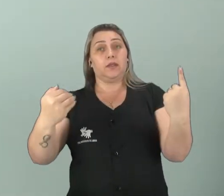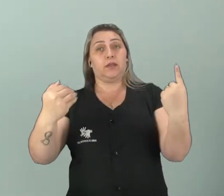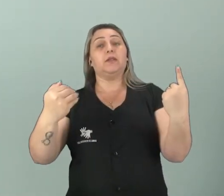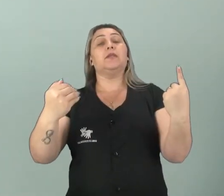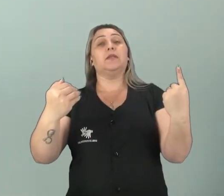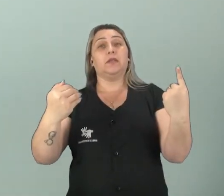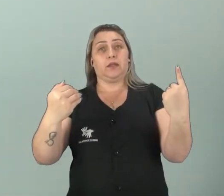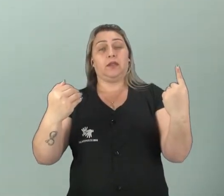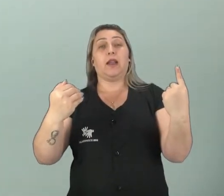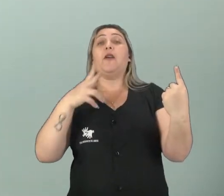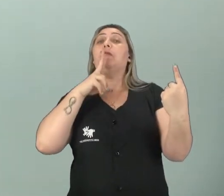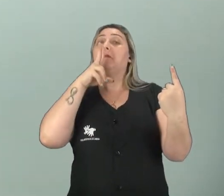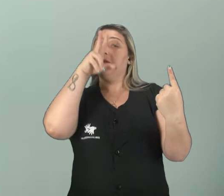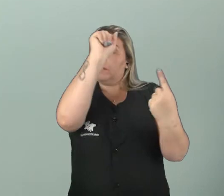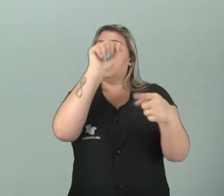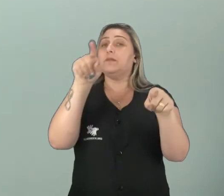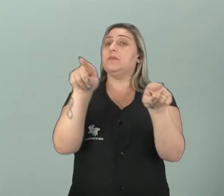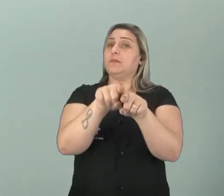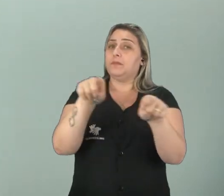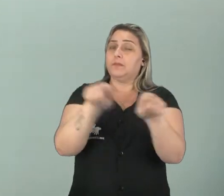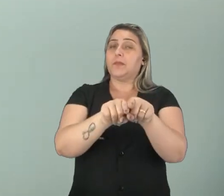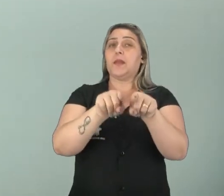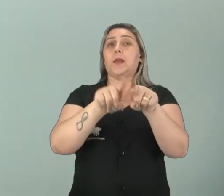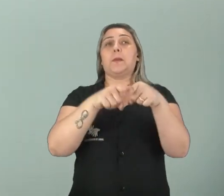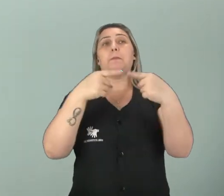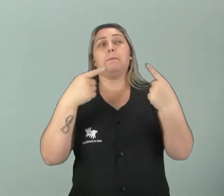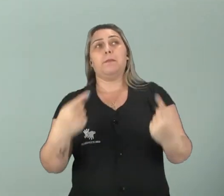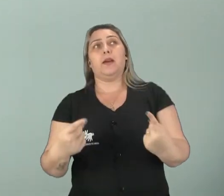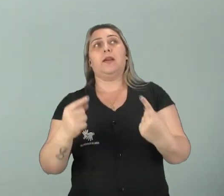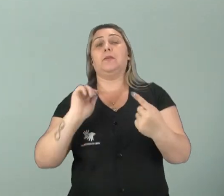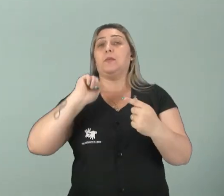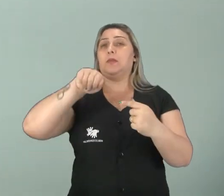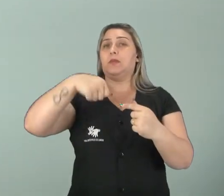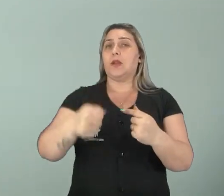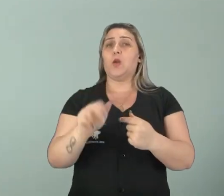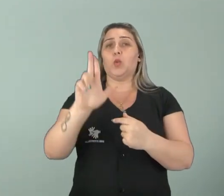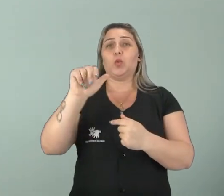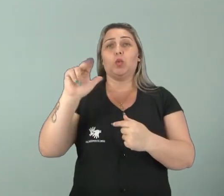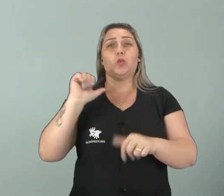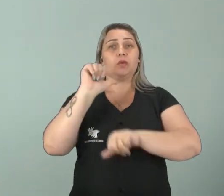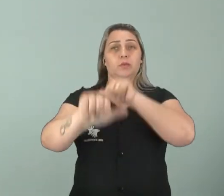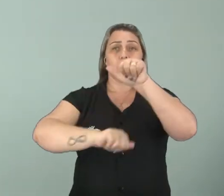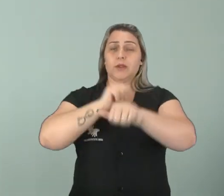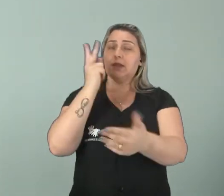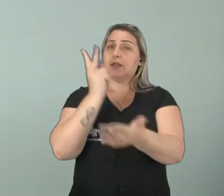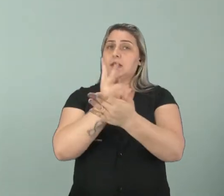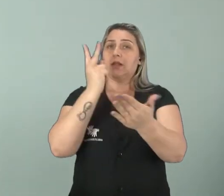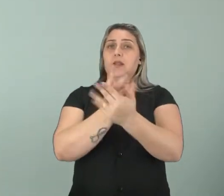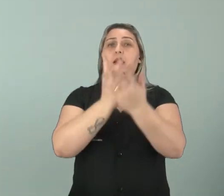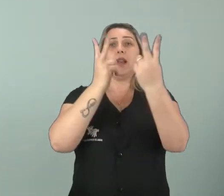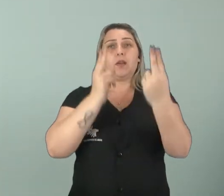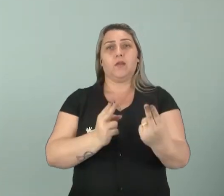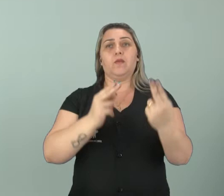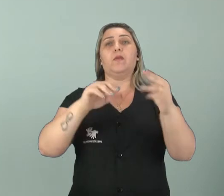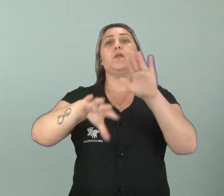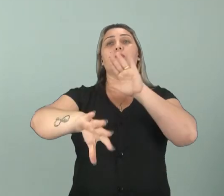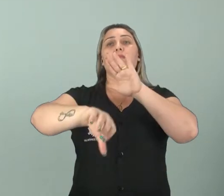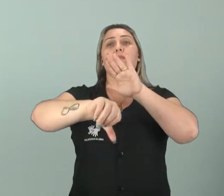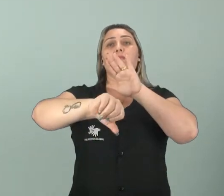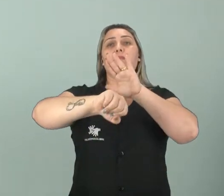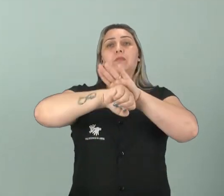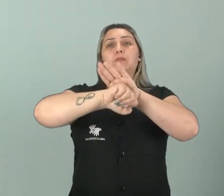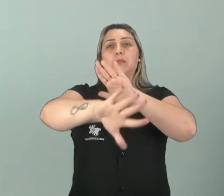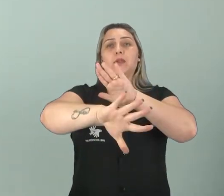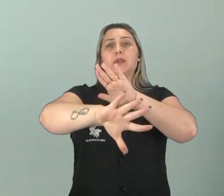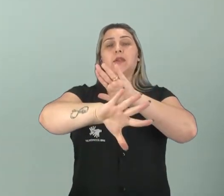da intensidade da força também, mas pelo sinal nunca muda. Então, sempre que for igual, eles vão repelir, e sempre